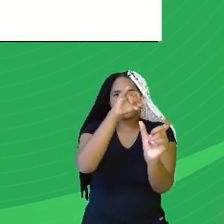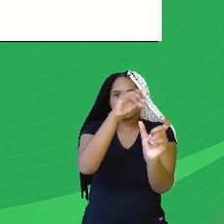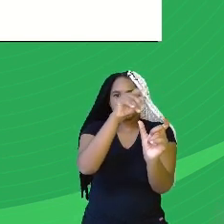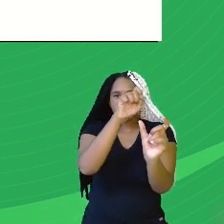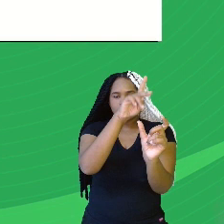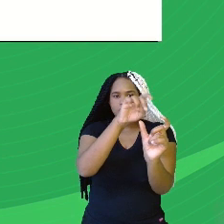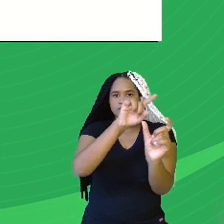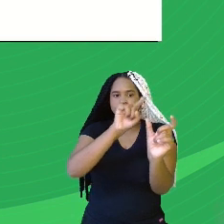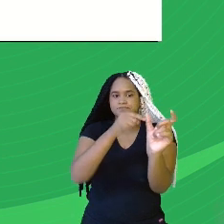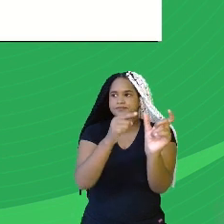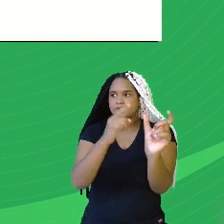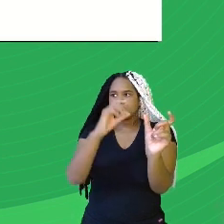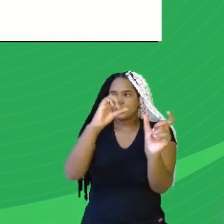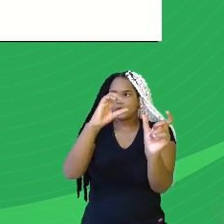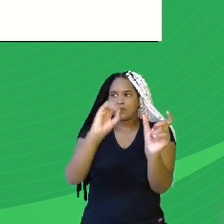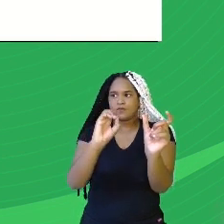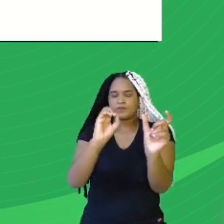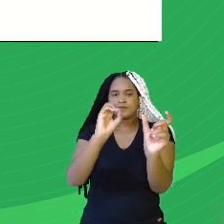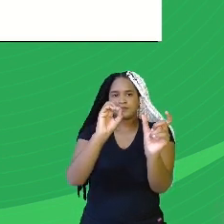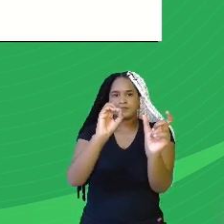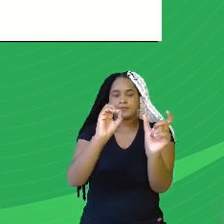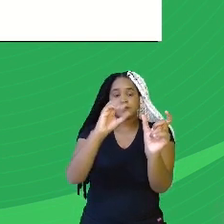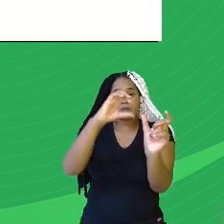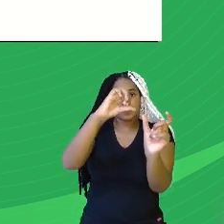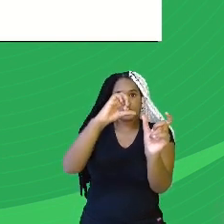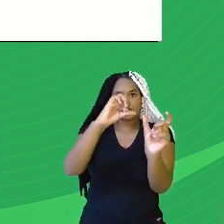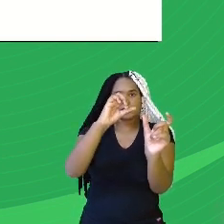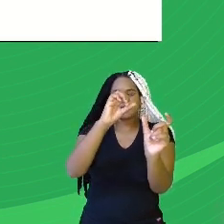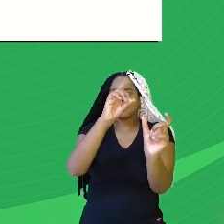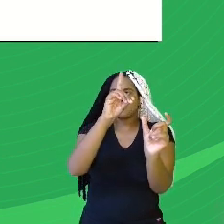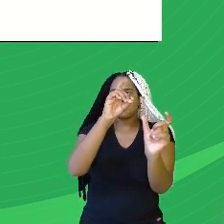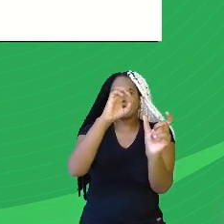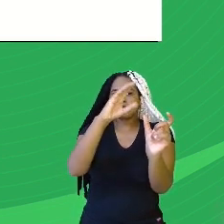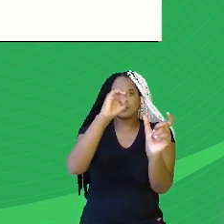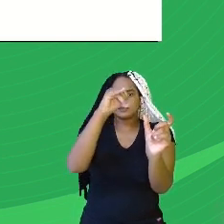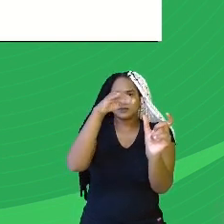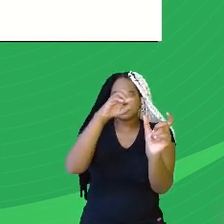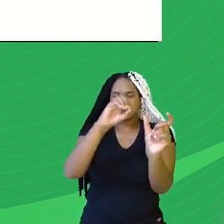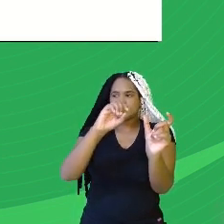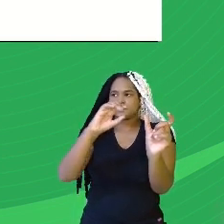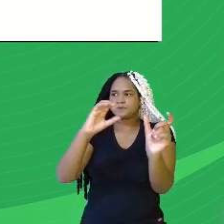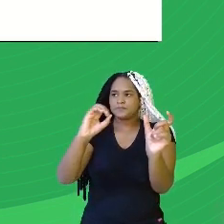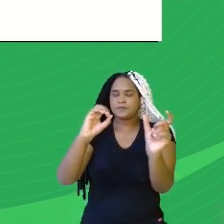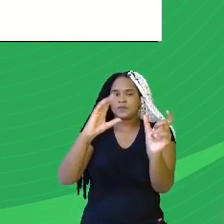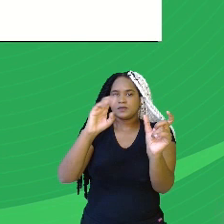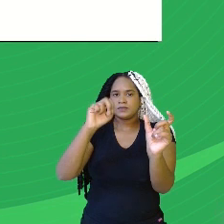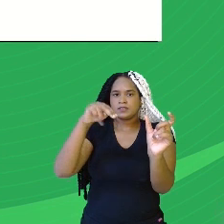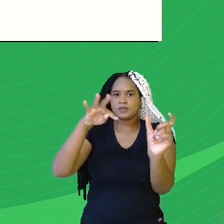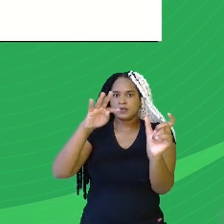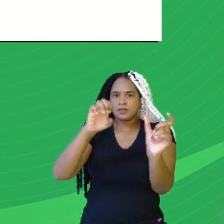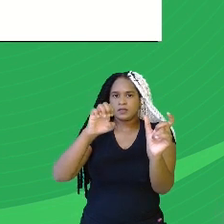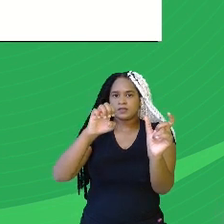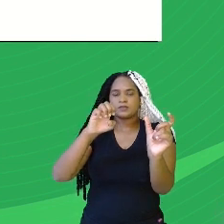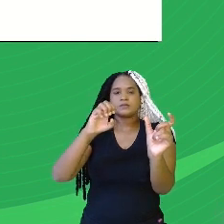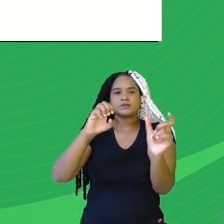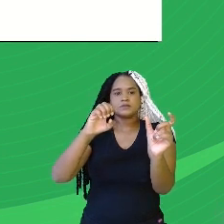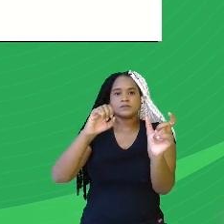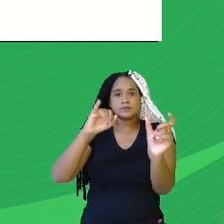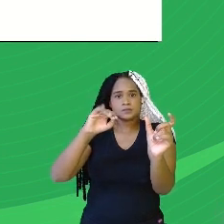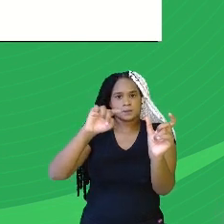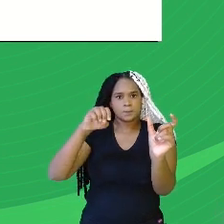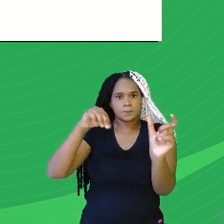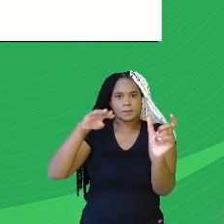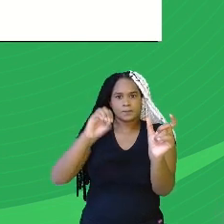décimo e o meu centésimo. E o valor do estojo que é 10,90. Professora, coloquei tudo no